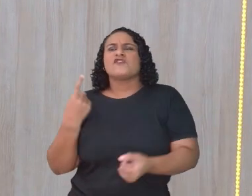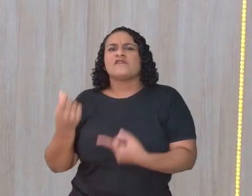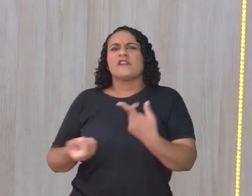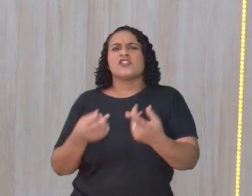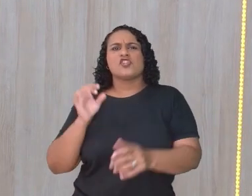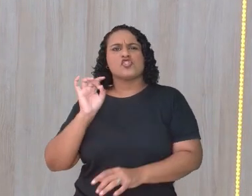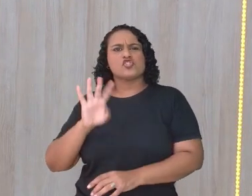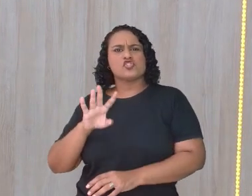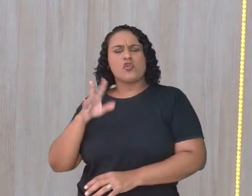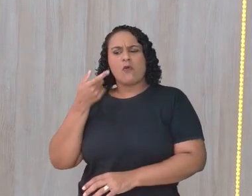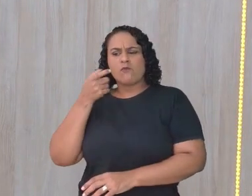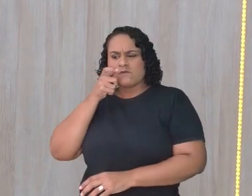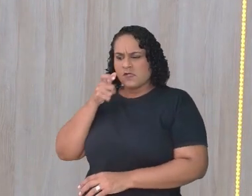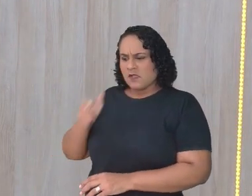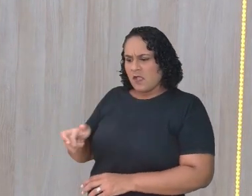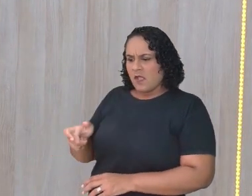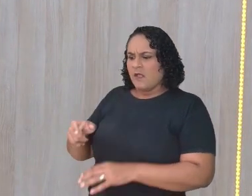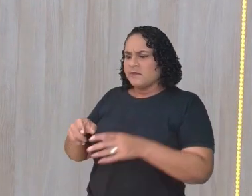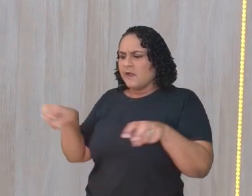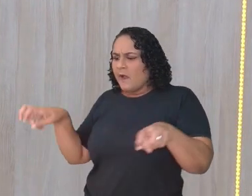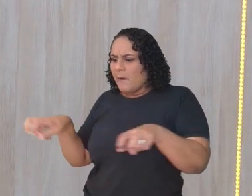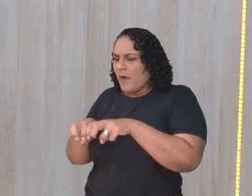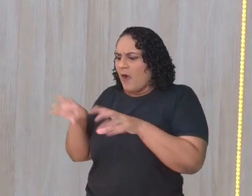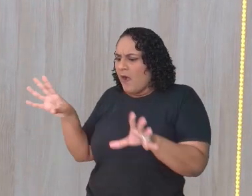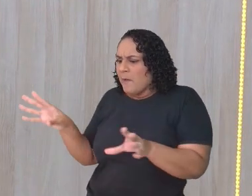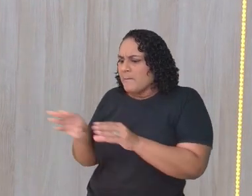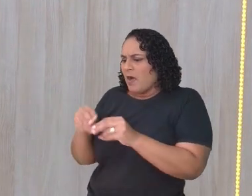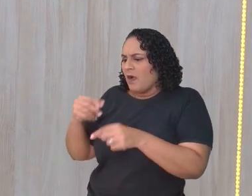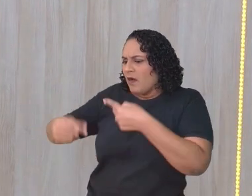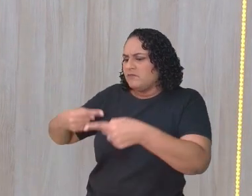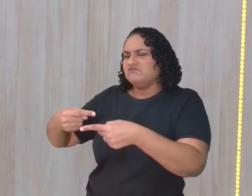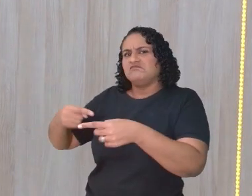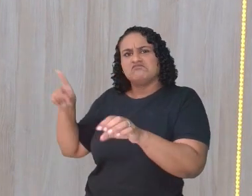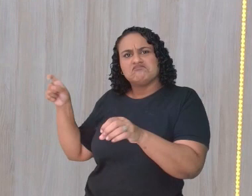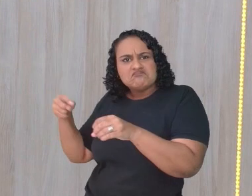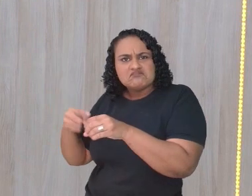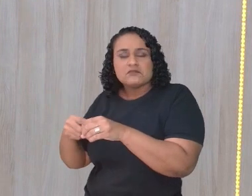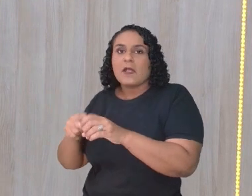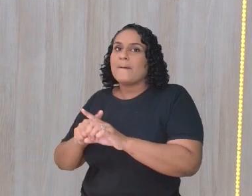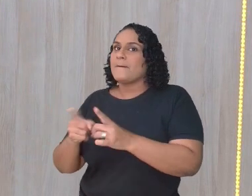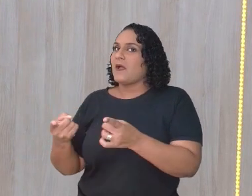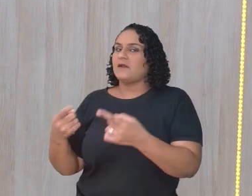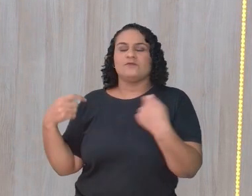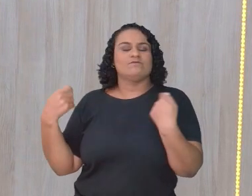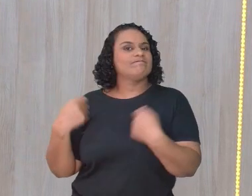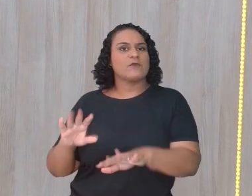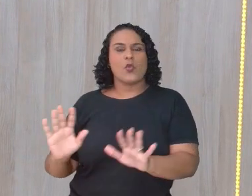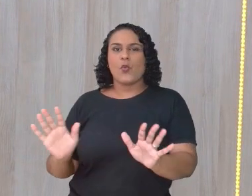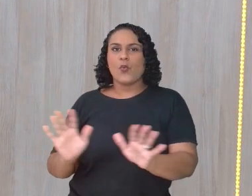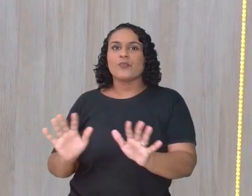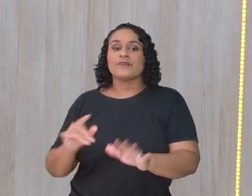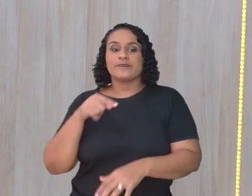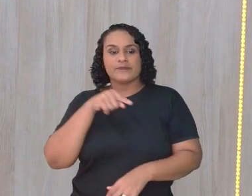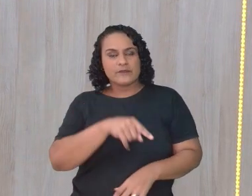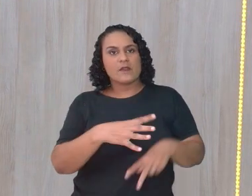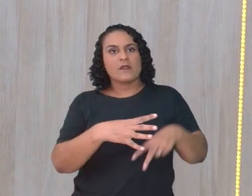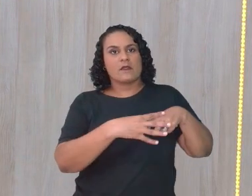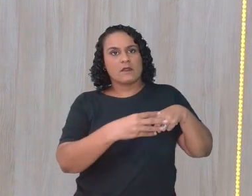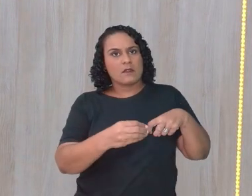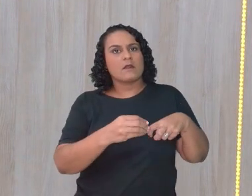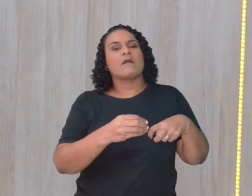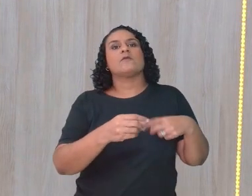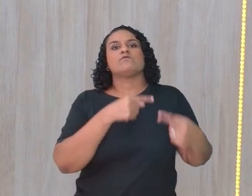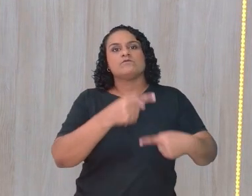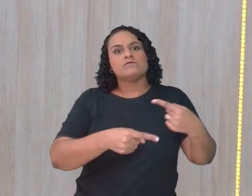reprodução sexuada, né? Onde precisa do gameta masculino e do feminino. Mas não, a reprodução assexuada, ela torna-se